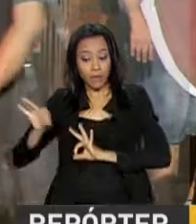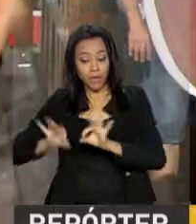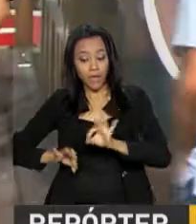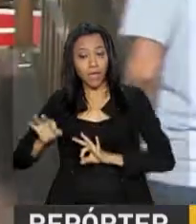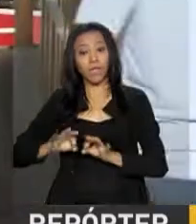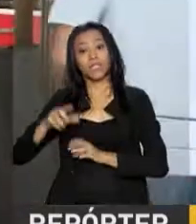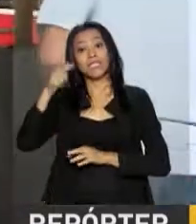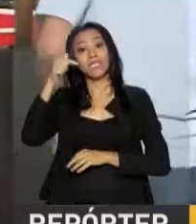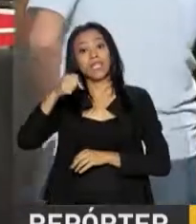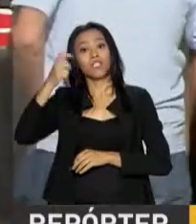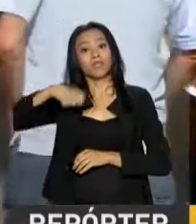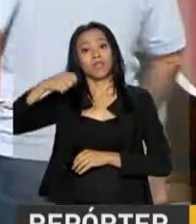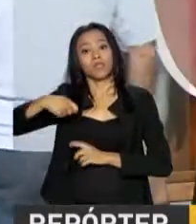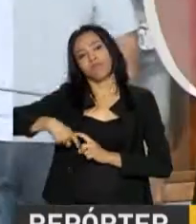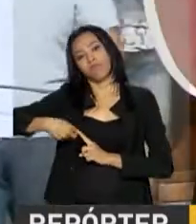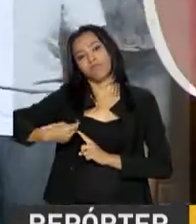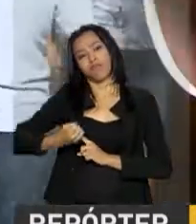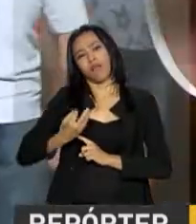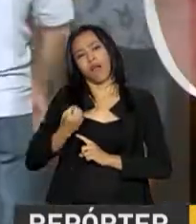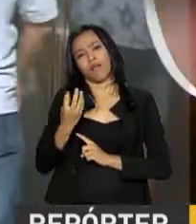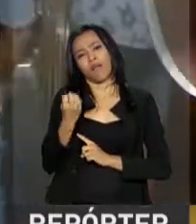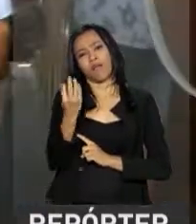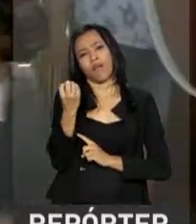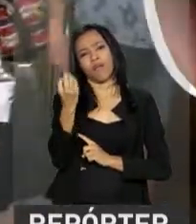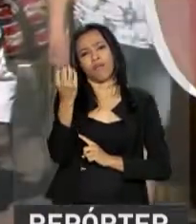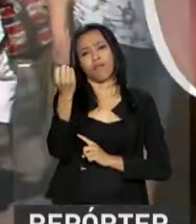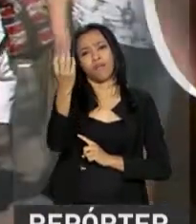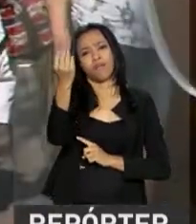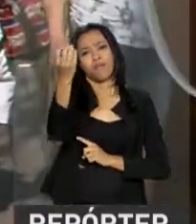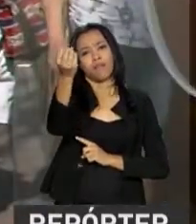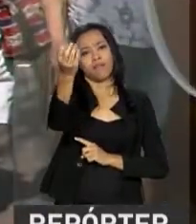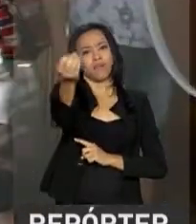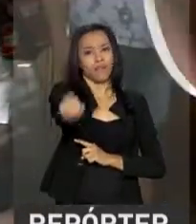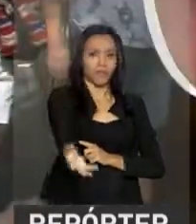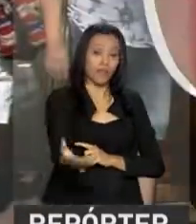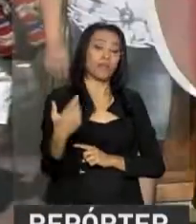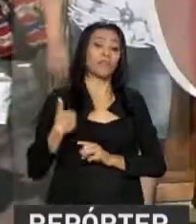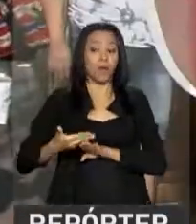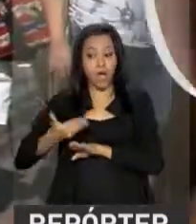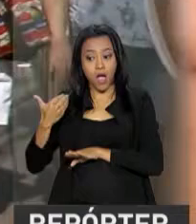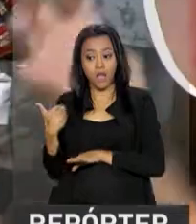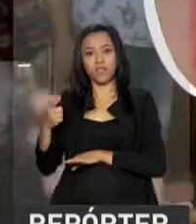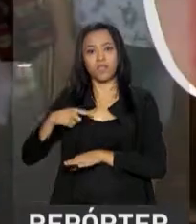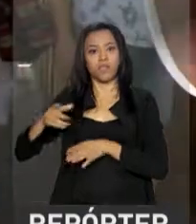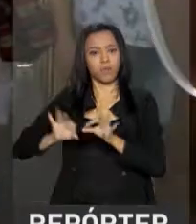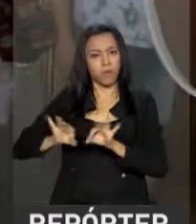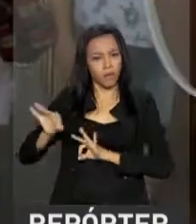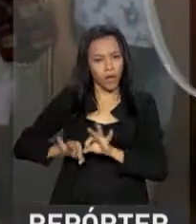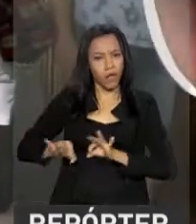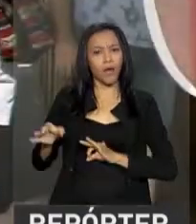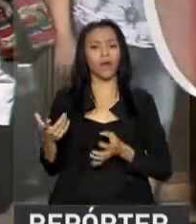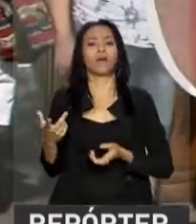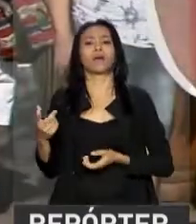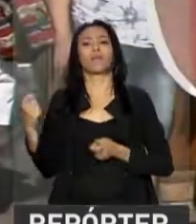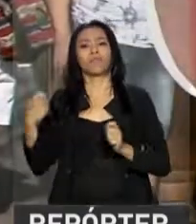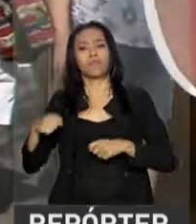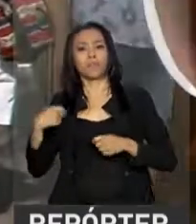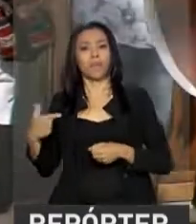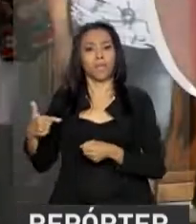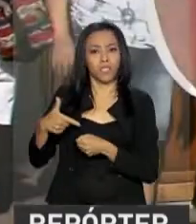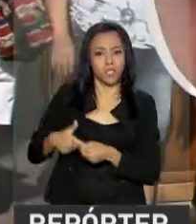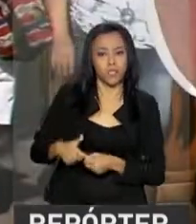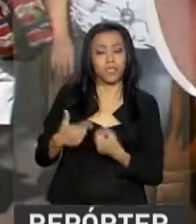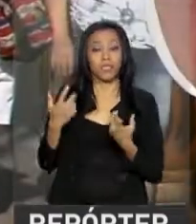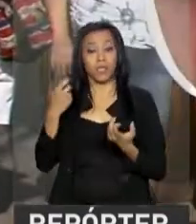já desde o ano passado. Então são diversas tratativas logísticas, abastecimentos em outros portos que têm que ser vistos daqui do